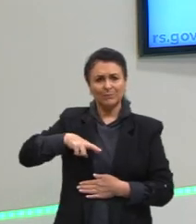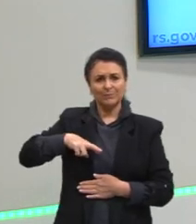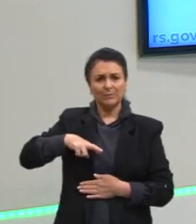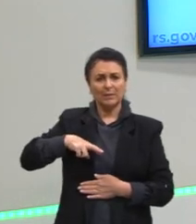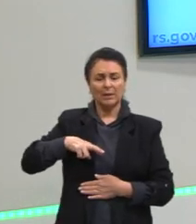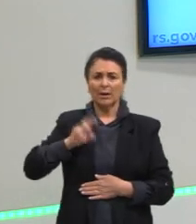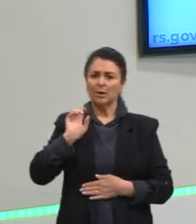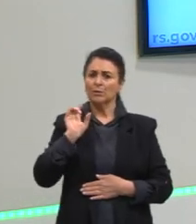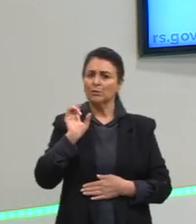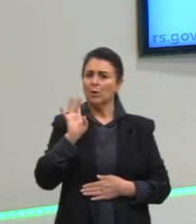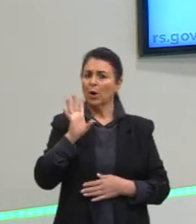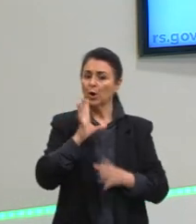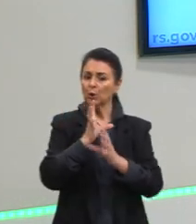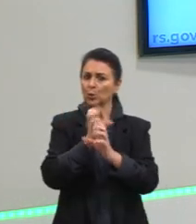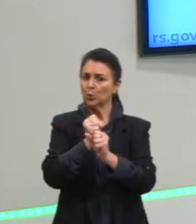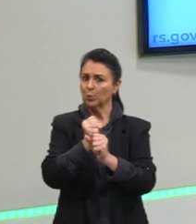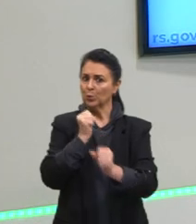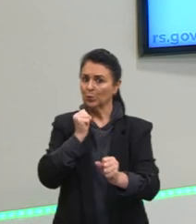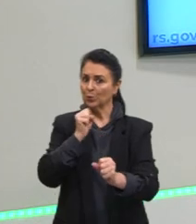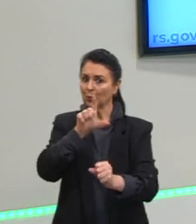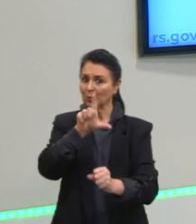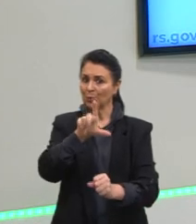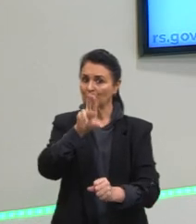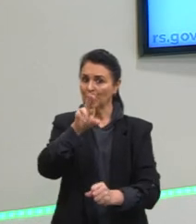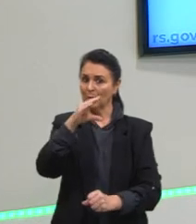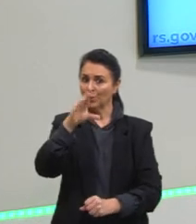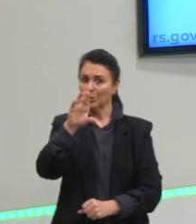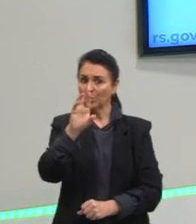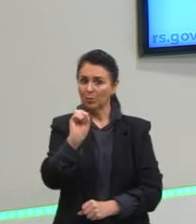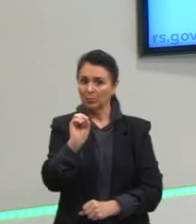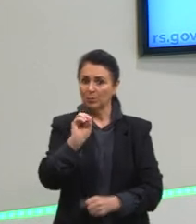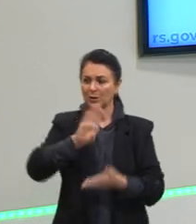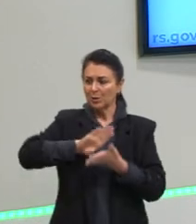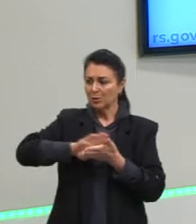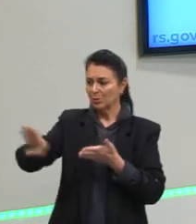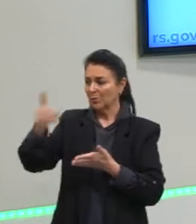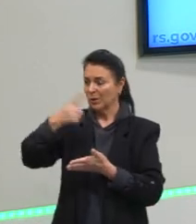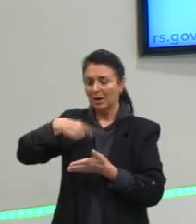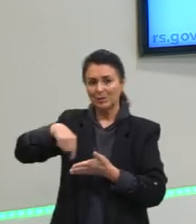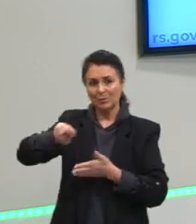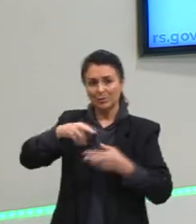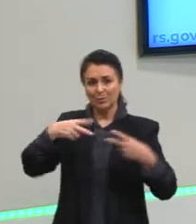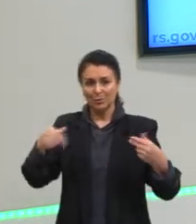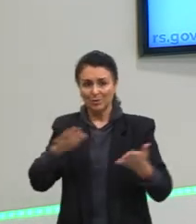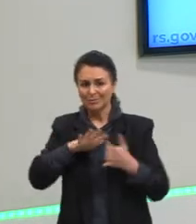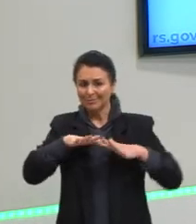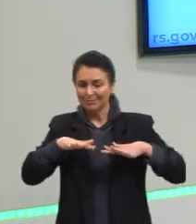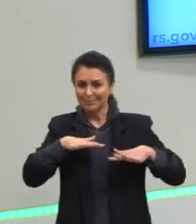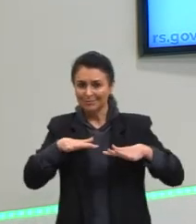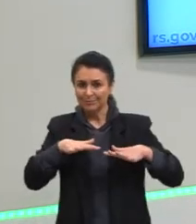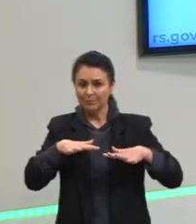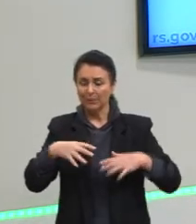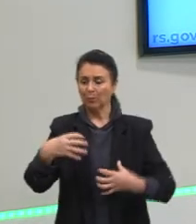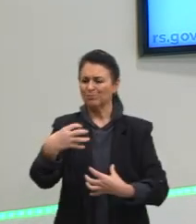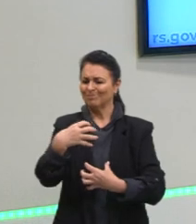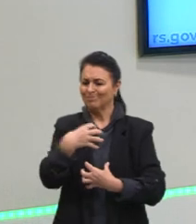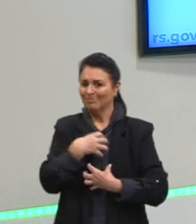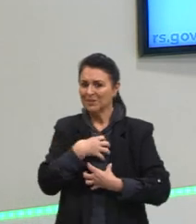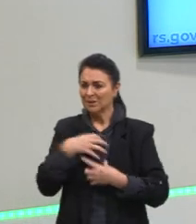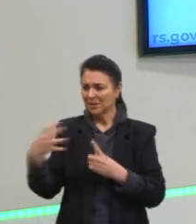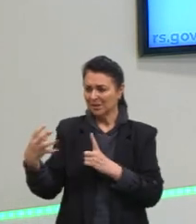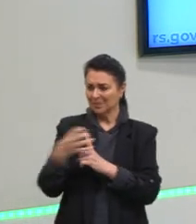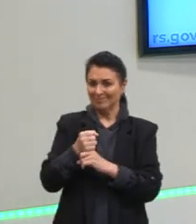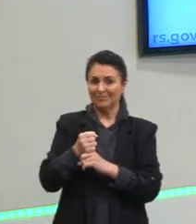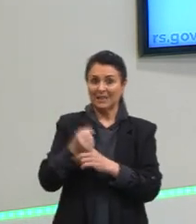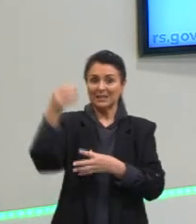com apenas nos lucros e exclui as demais ações e as formas de dominação é na